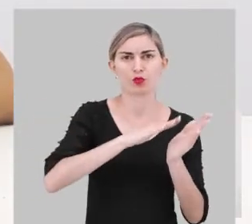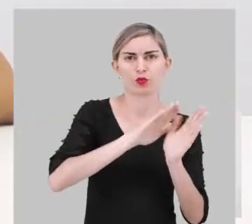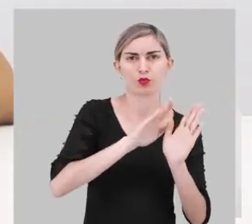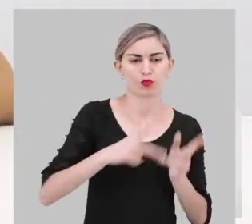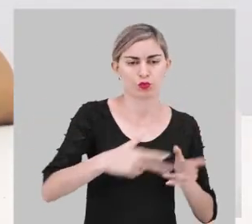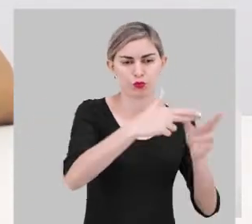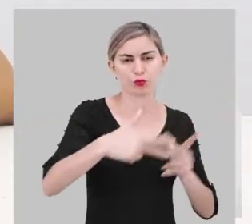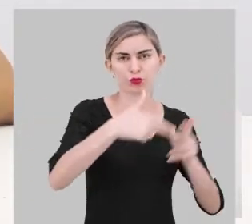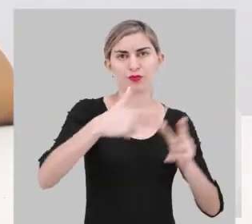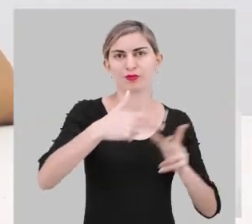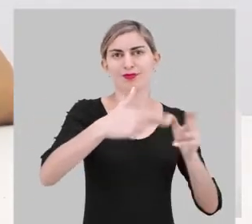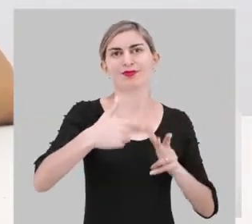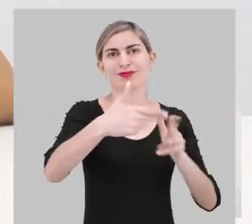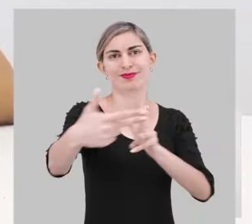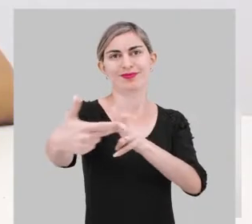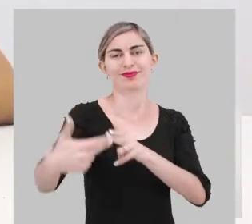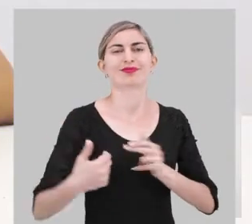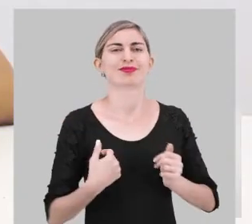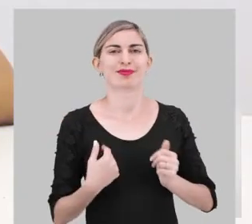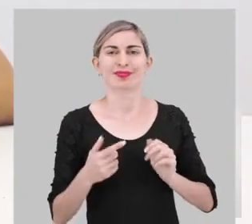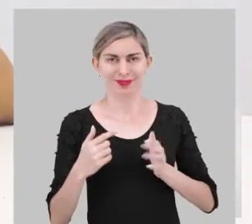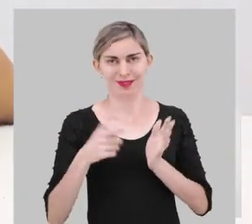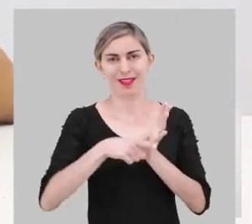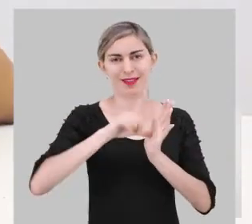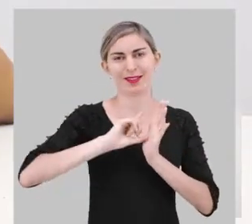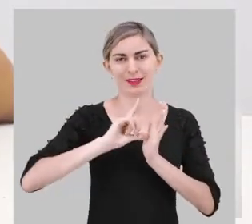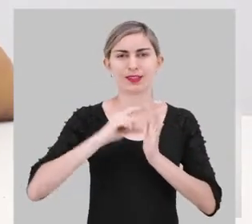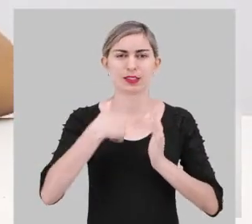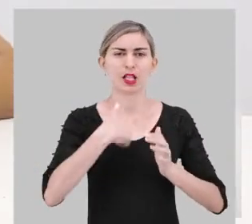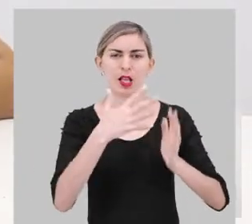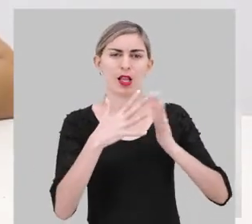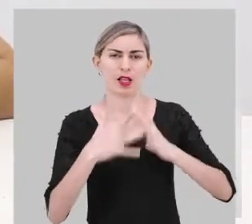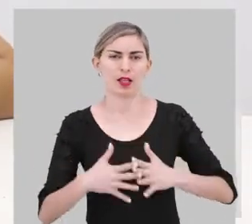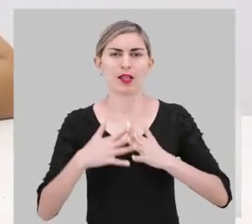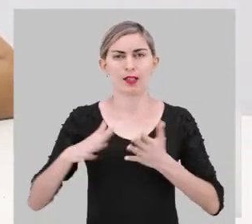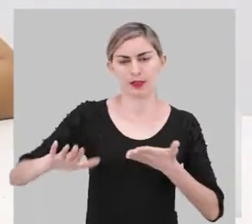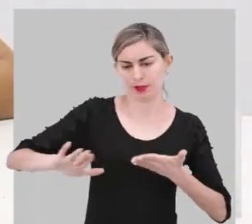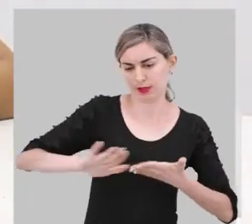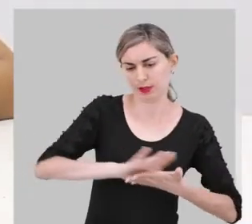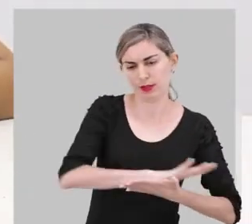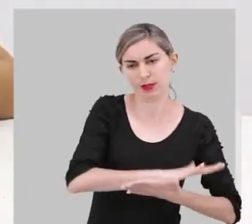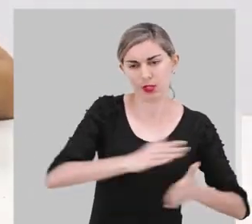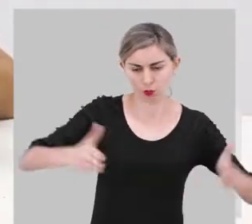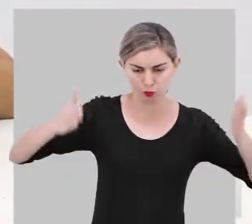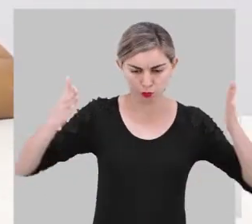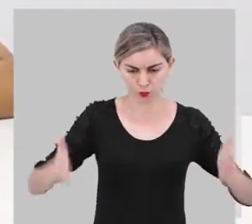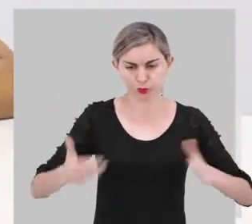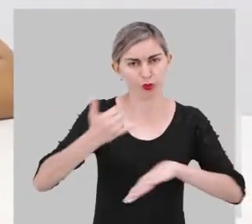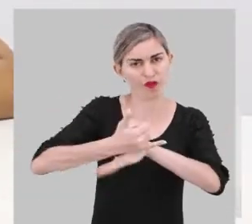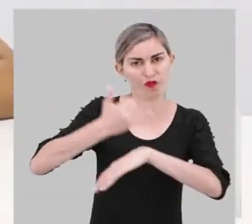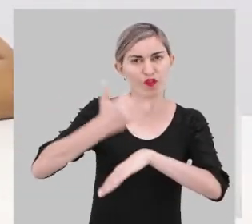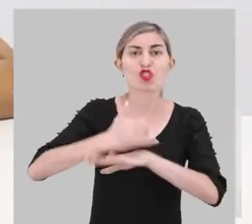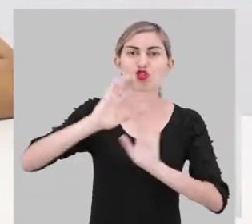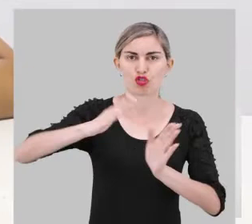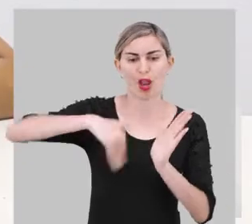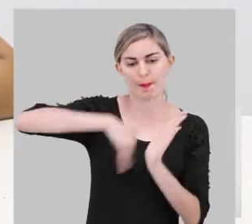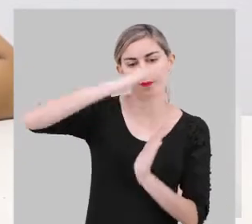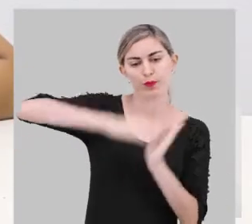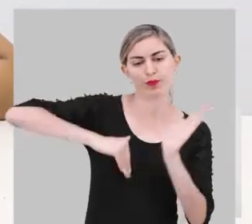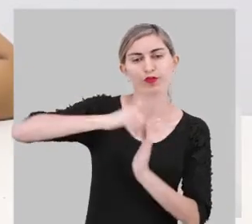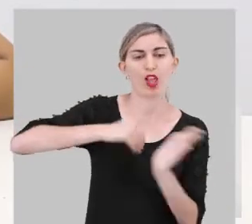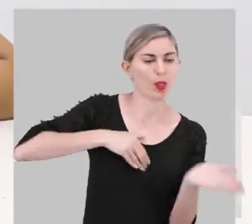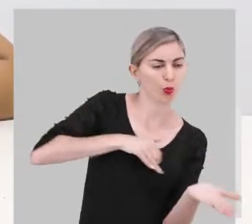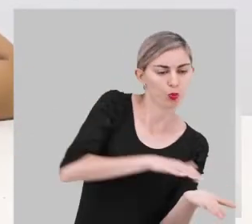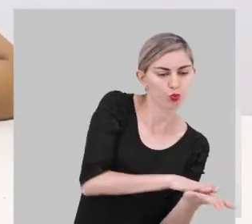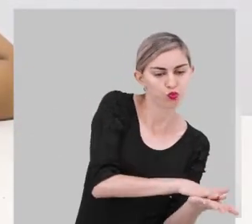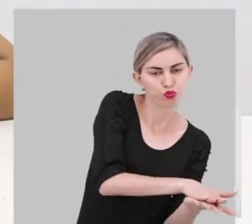Já a máquina que faz a litografia propriamente dita é um equipamento que recebe essa folha já com o verniz e